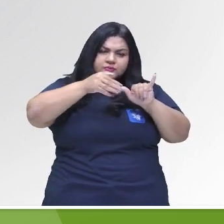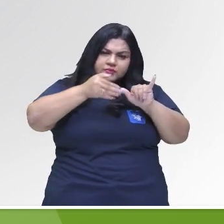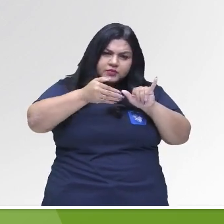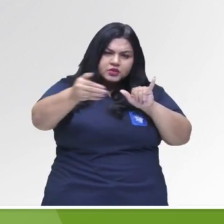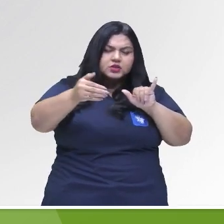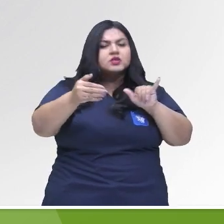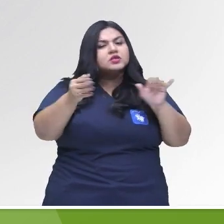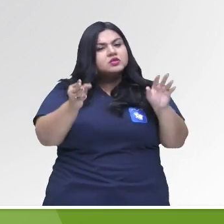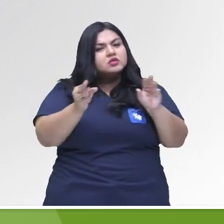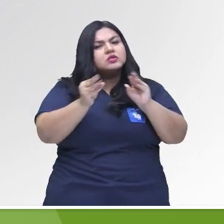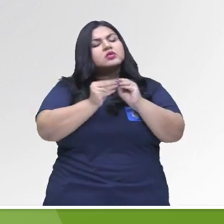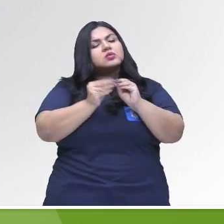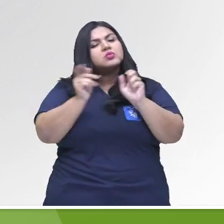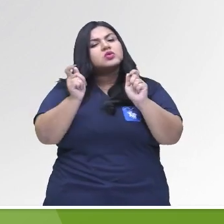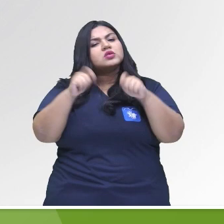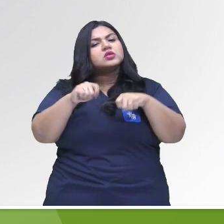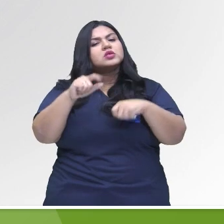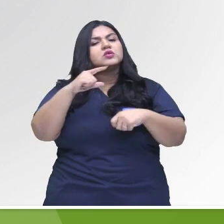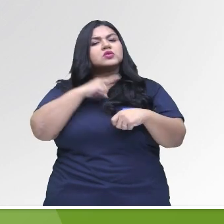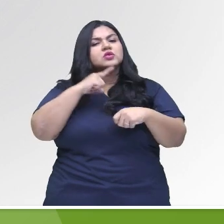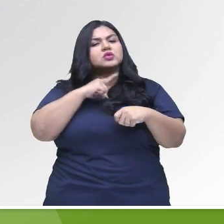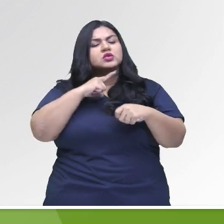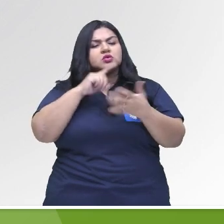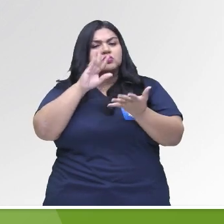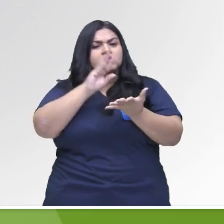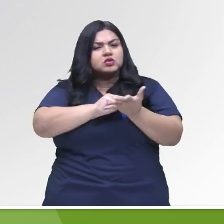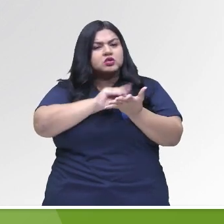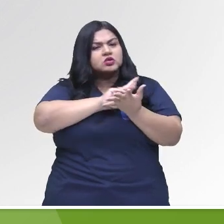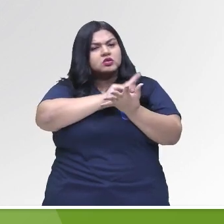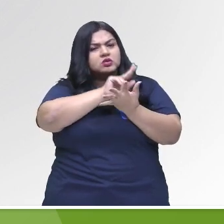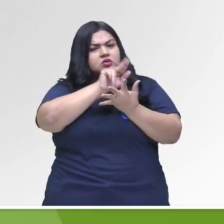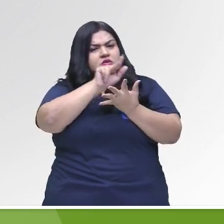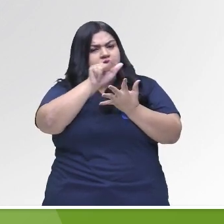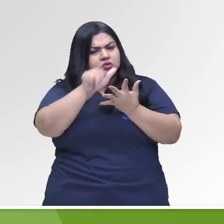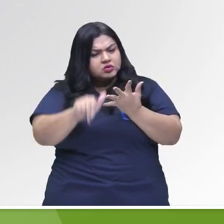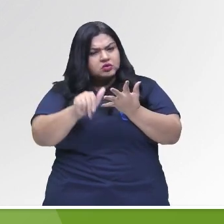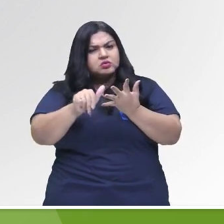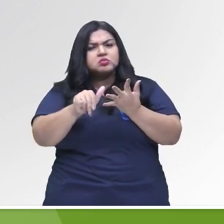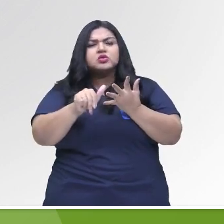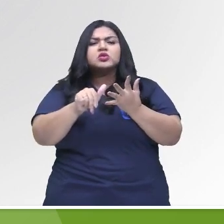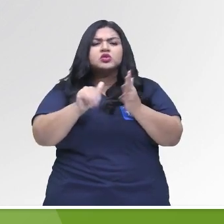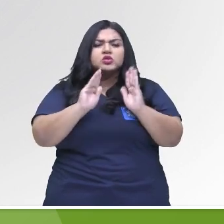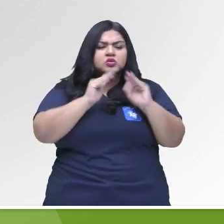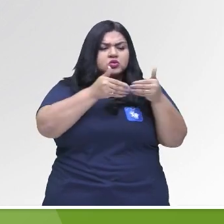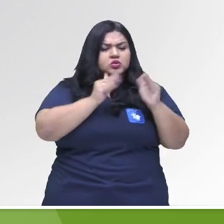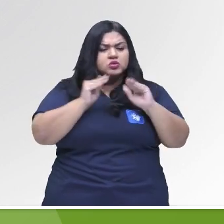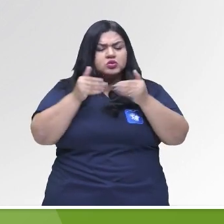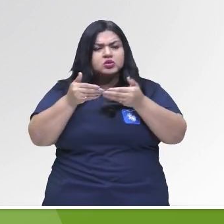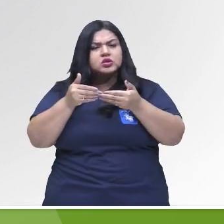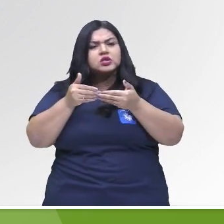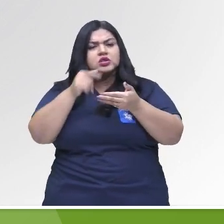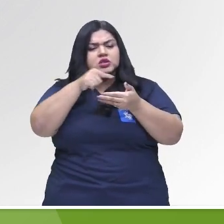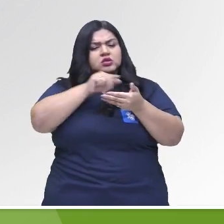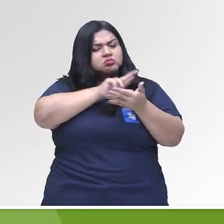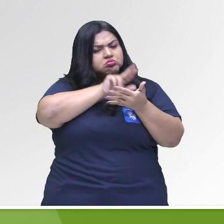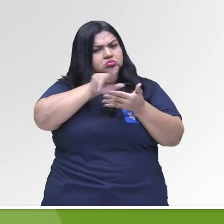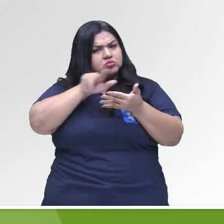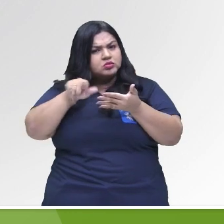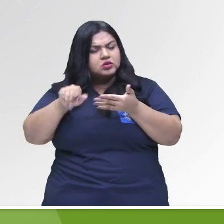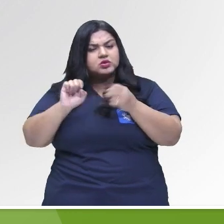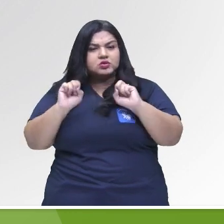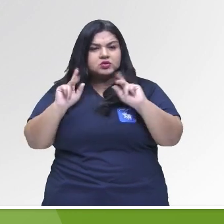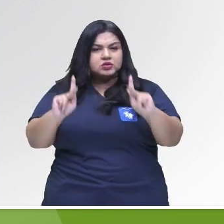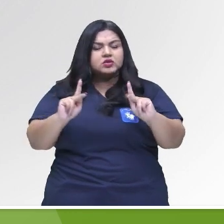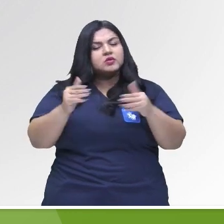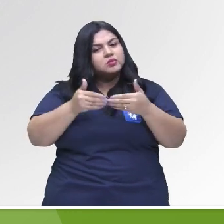síntese, é possível obter polímeros aí com várias propriedades e cada uma delas bem diferente uma da outra, tá?